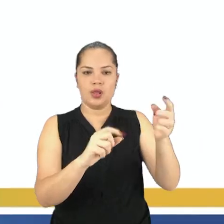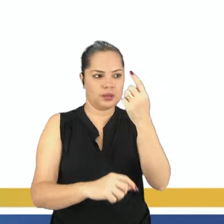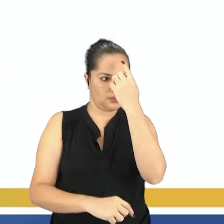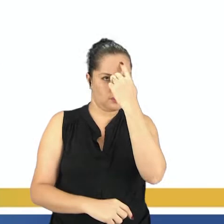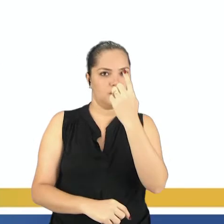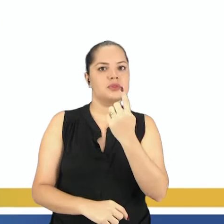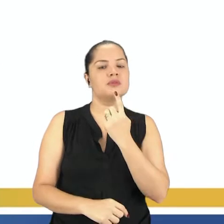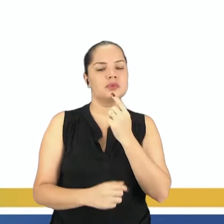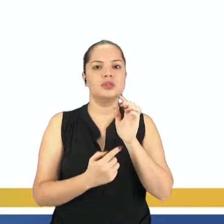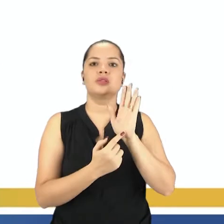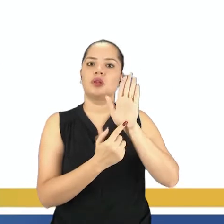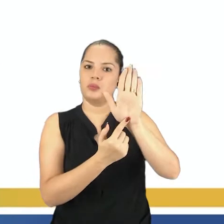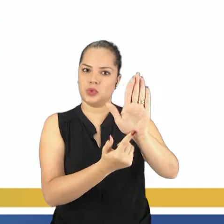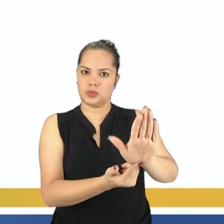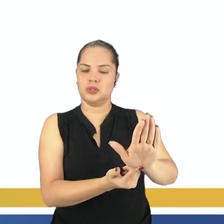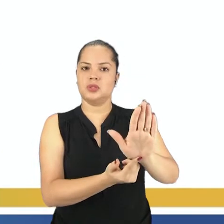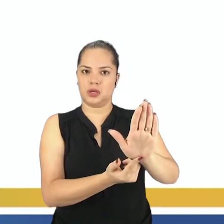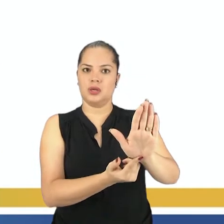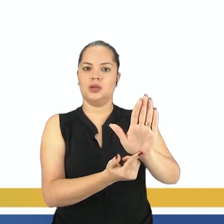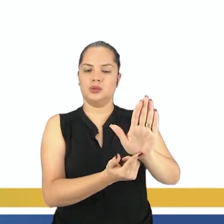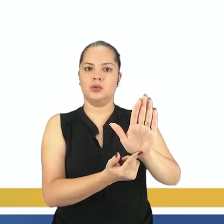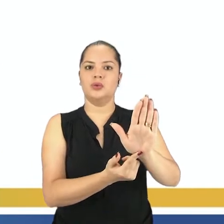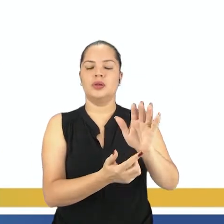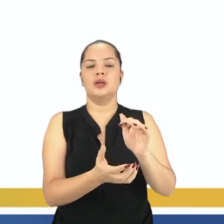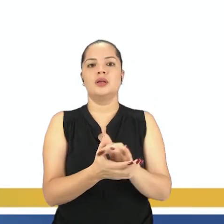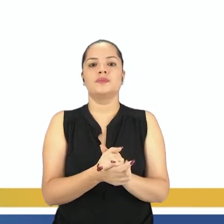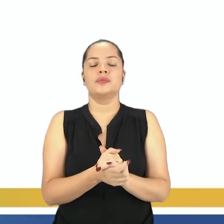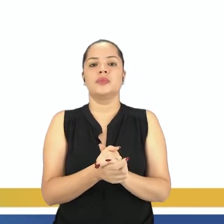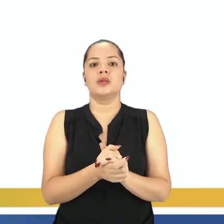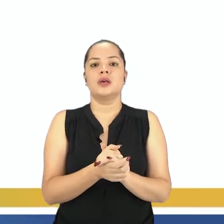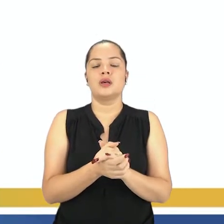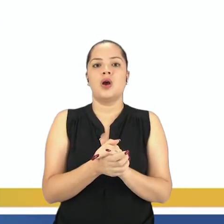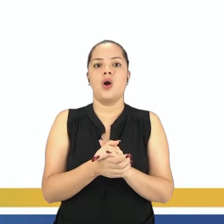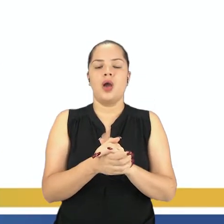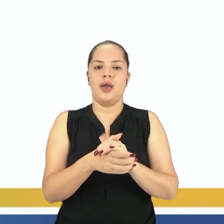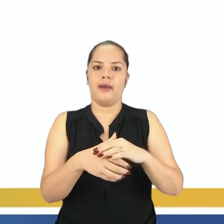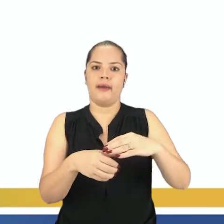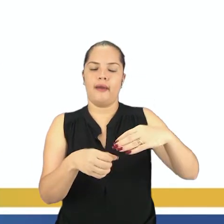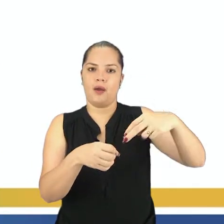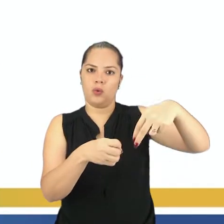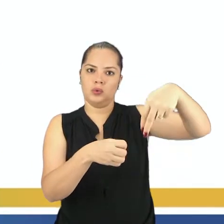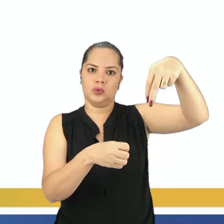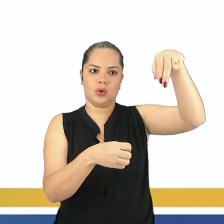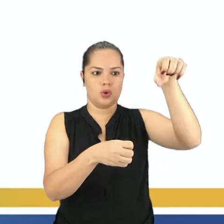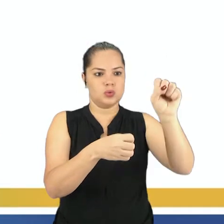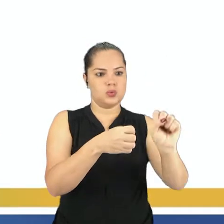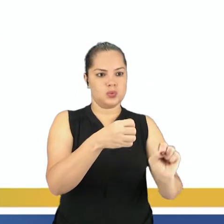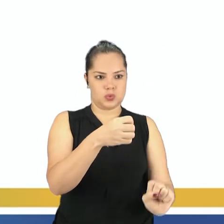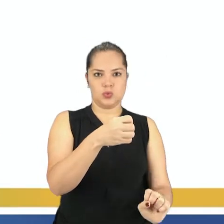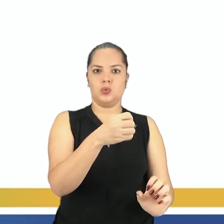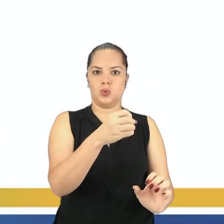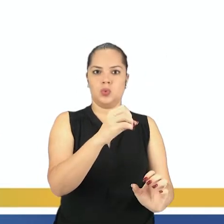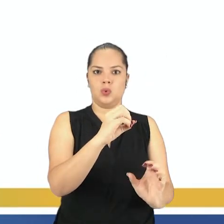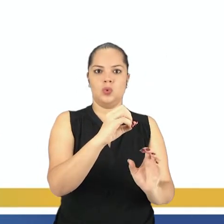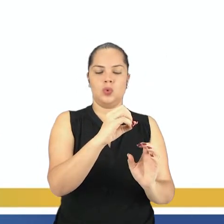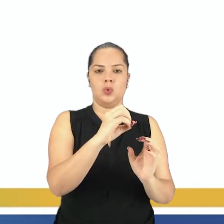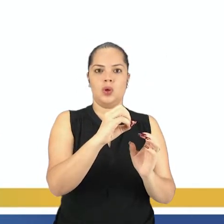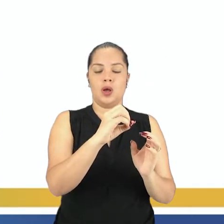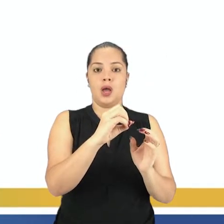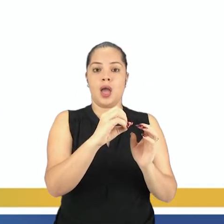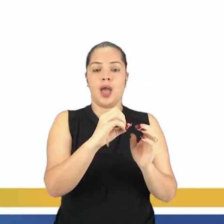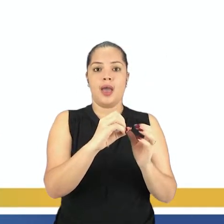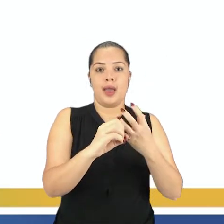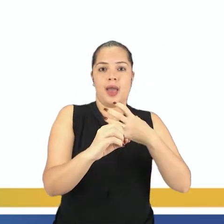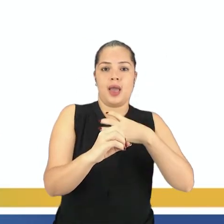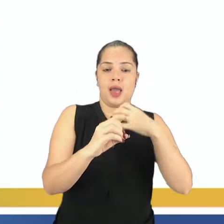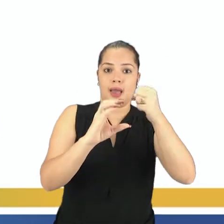né? Esse acontecimento, o solstício, faz com que os hemisférios apresentem características diferentes ao longo do ano, com relação